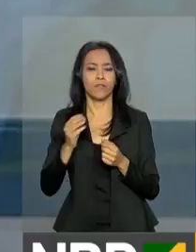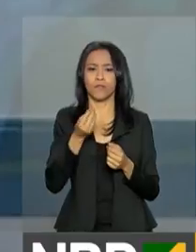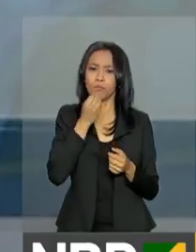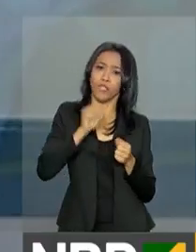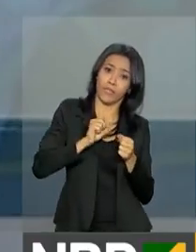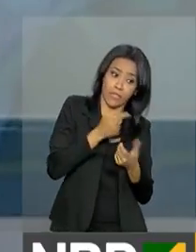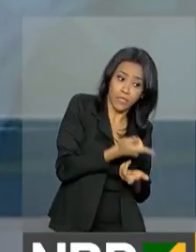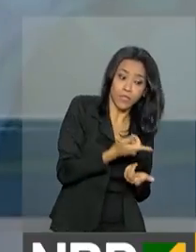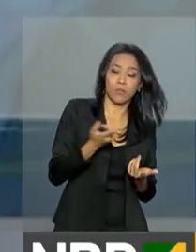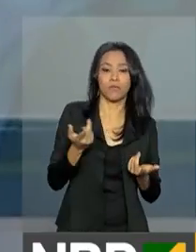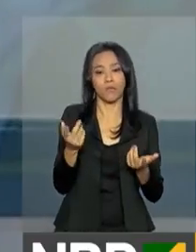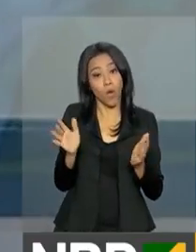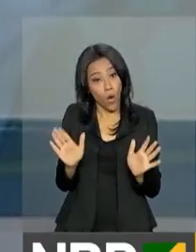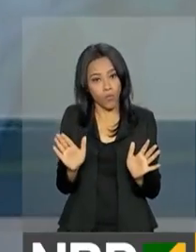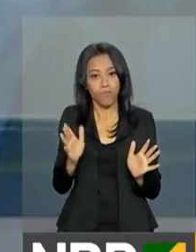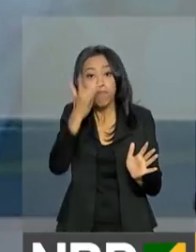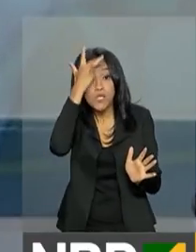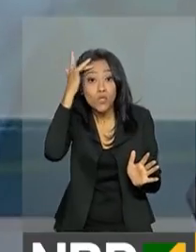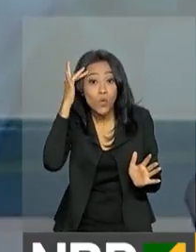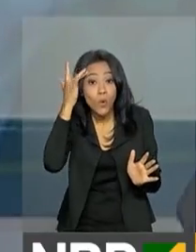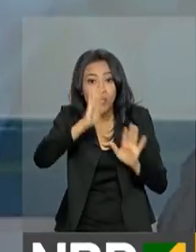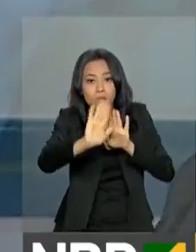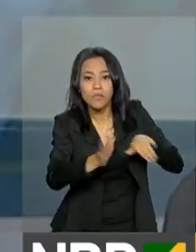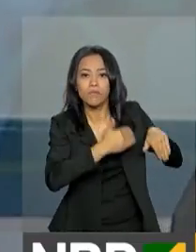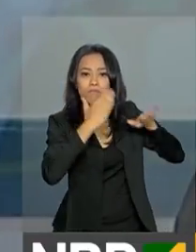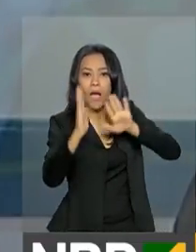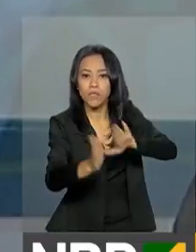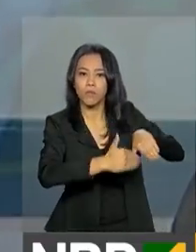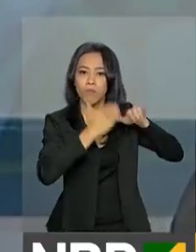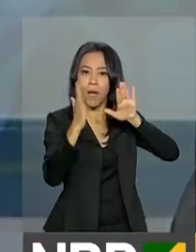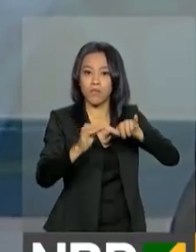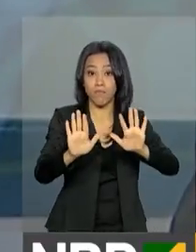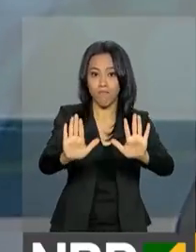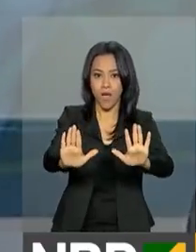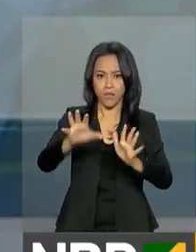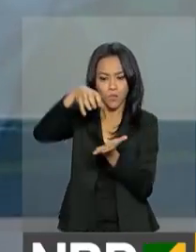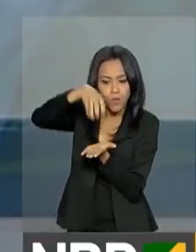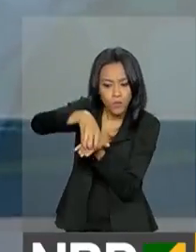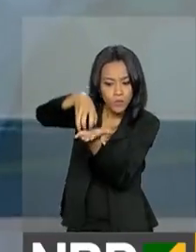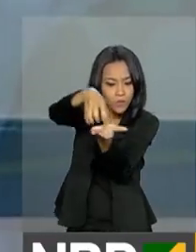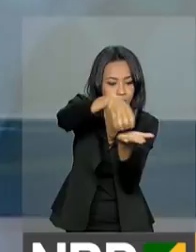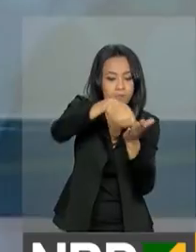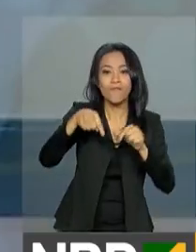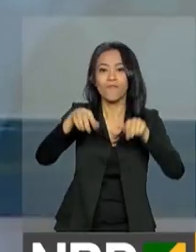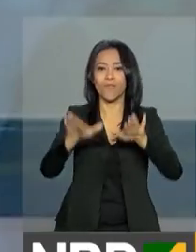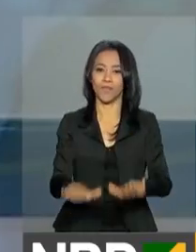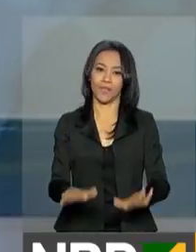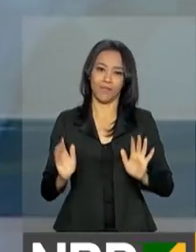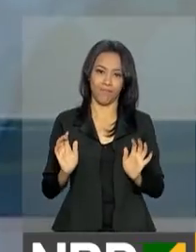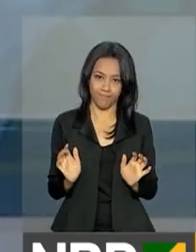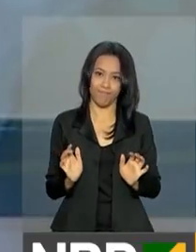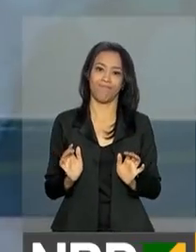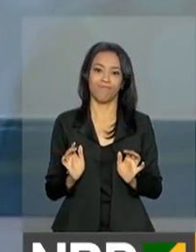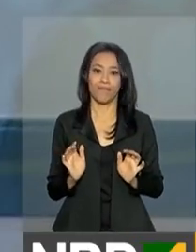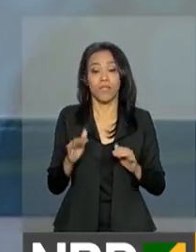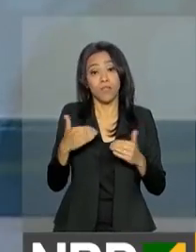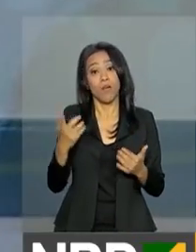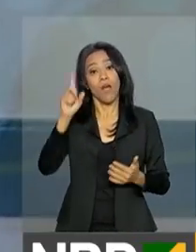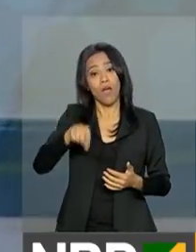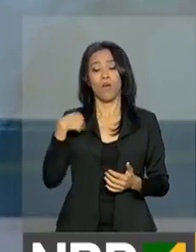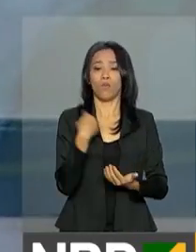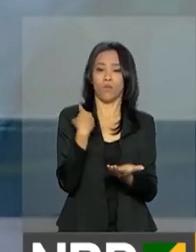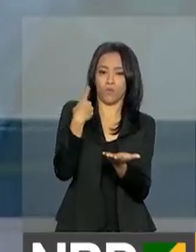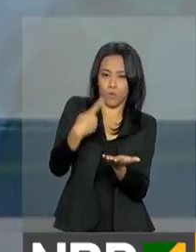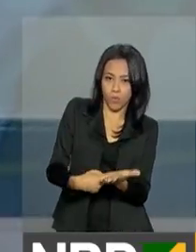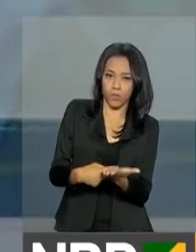as pessoas passam, as instituições é que devem ficar. Então, o nosso dever, não é? Que às vezes há uma ou